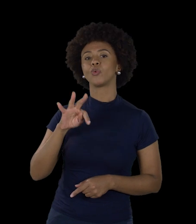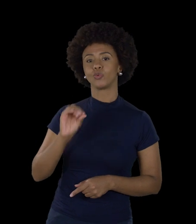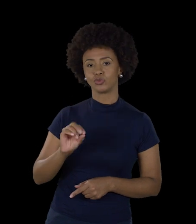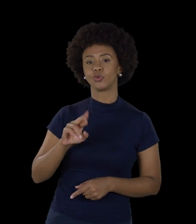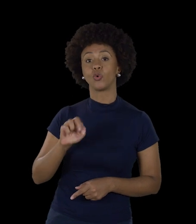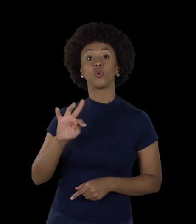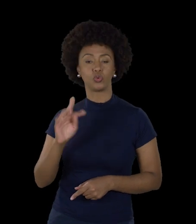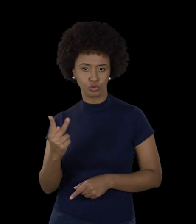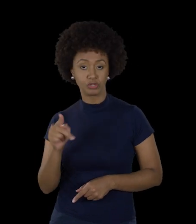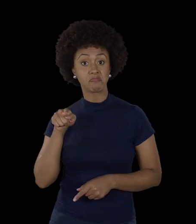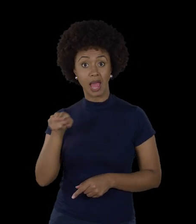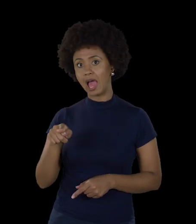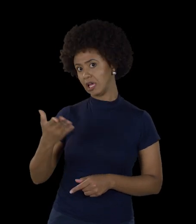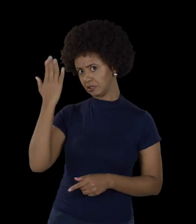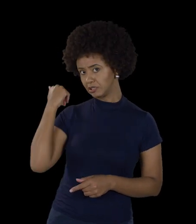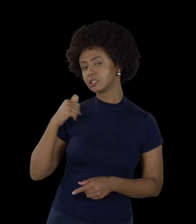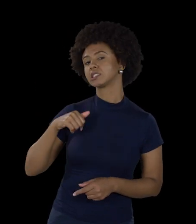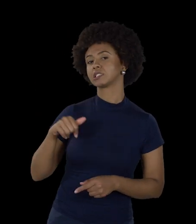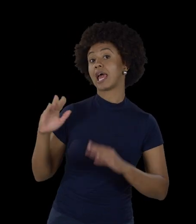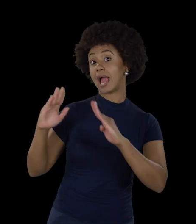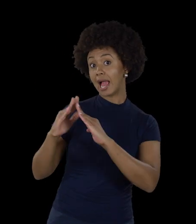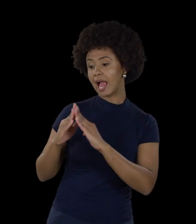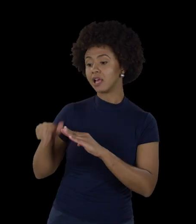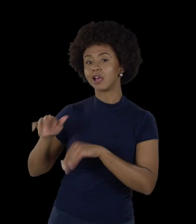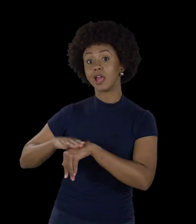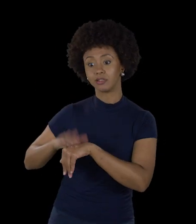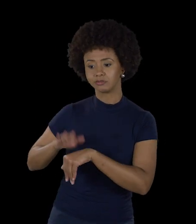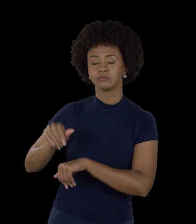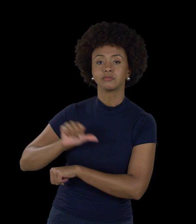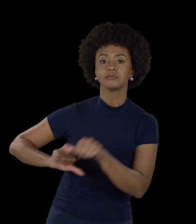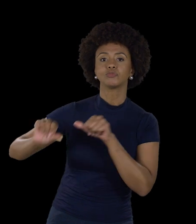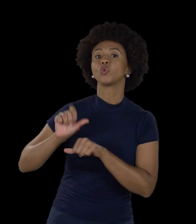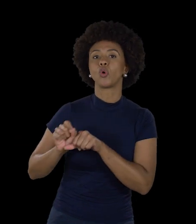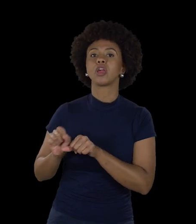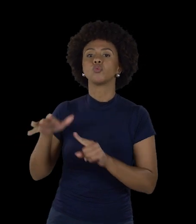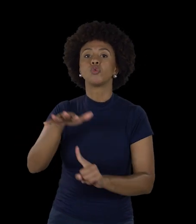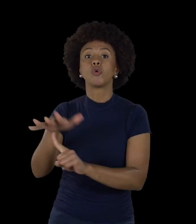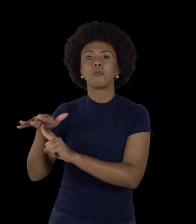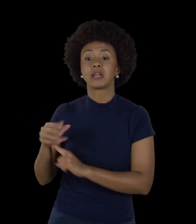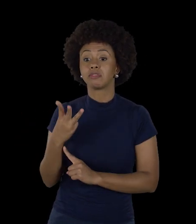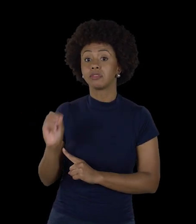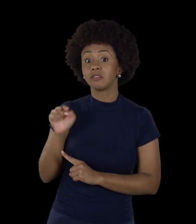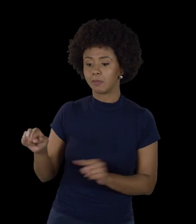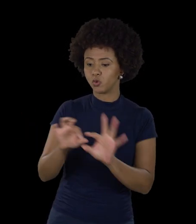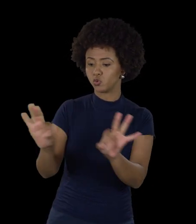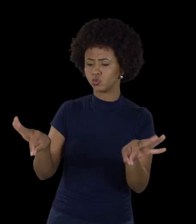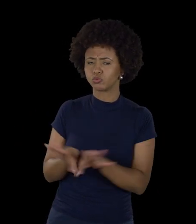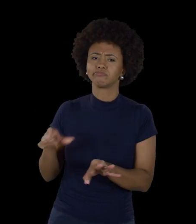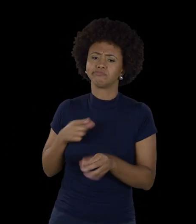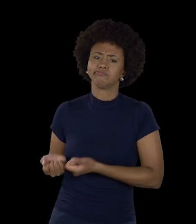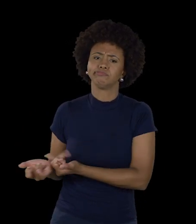vida transformou sua propriedade no Museu de Biologia Professor Melo Leitão, um parque de 30 mil metros quadrados,